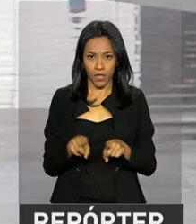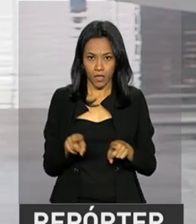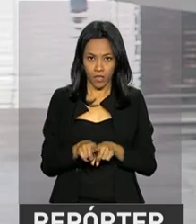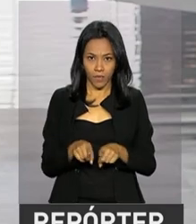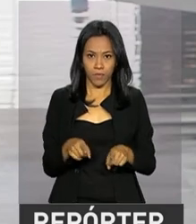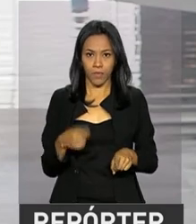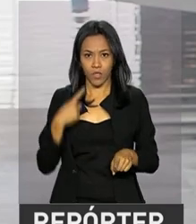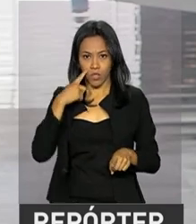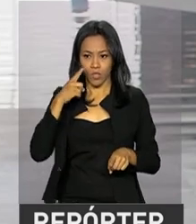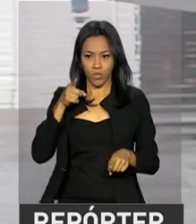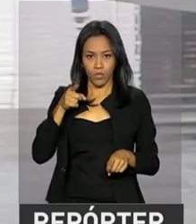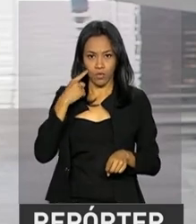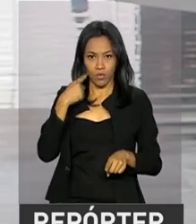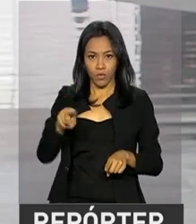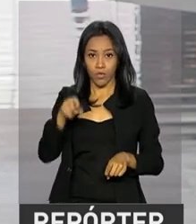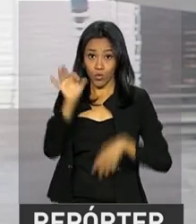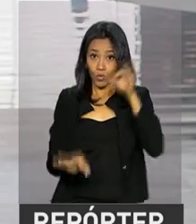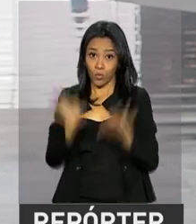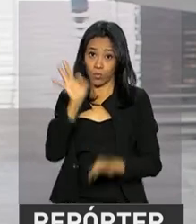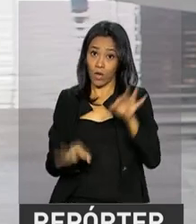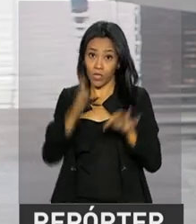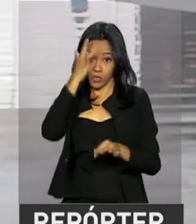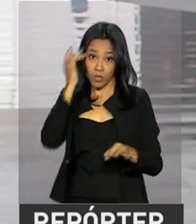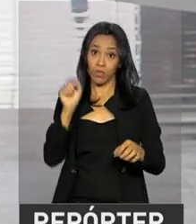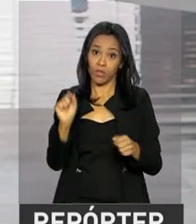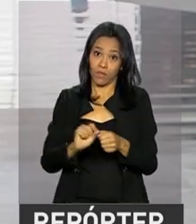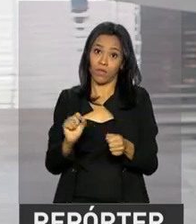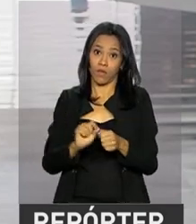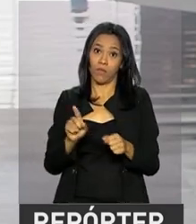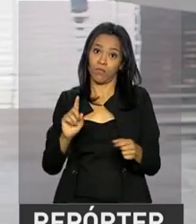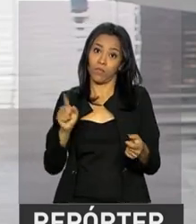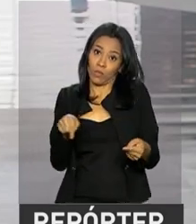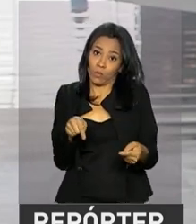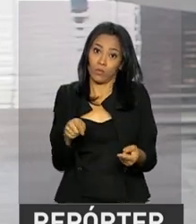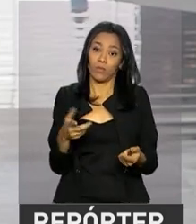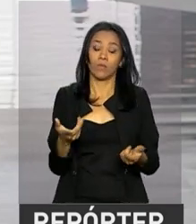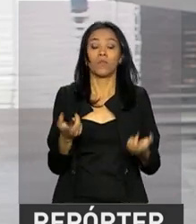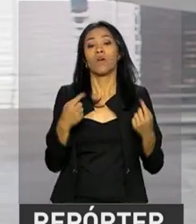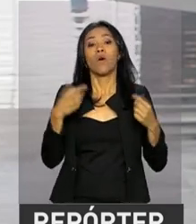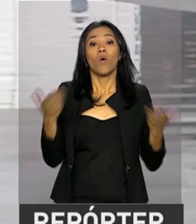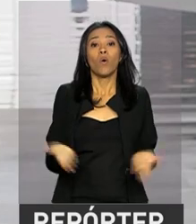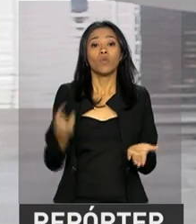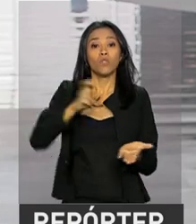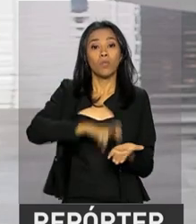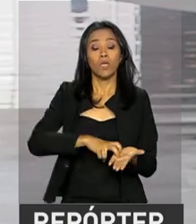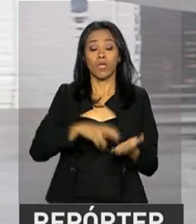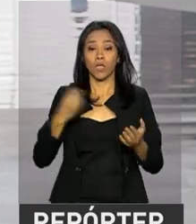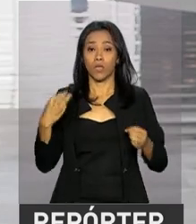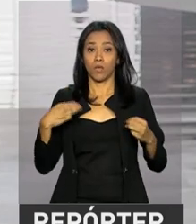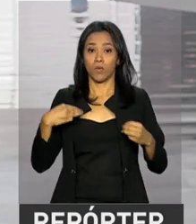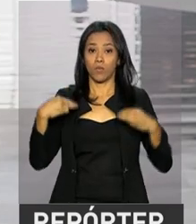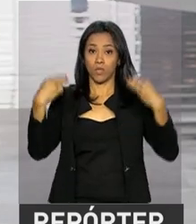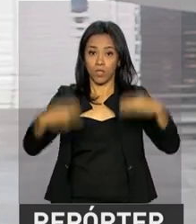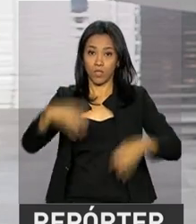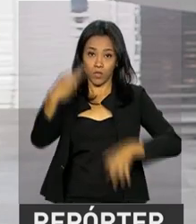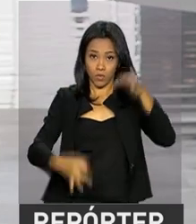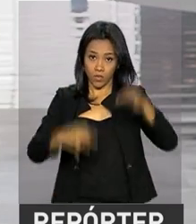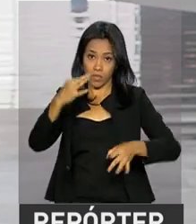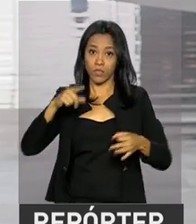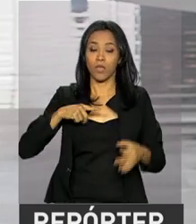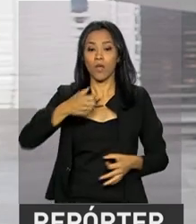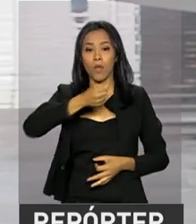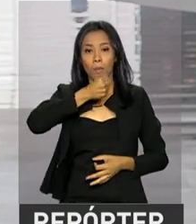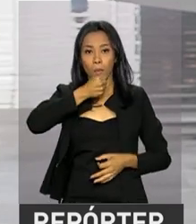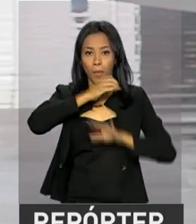julgar os criminosos hoje às 11 horas da manhã o ministro da justiça concede uma entrevista coletiva no rio de janeiro para